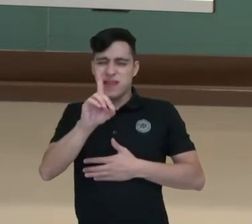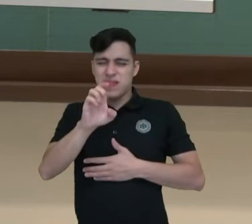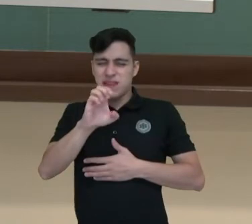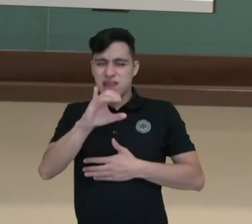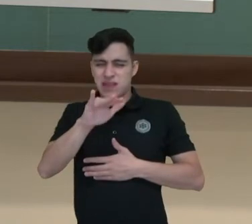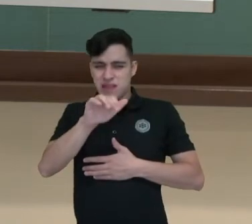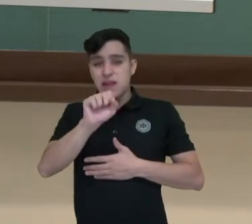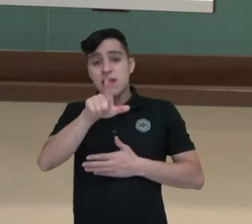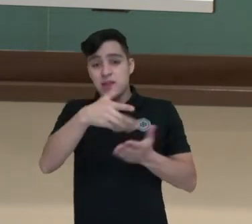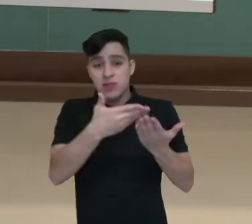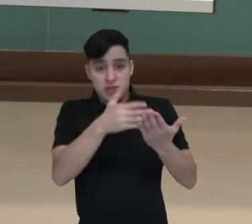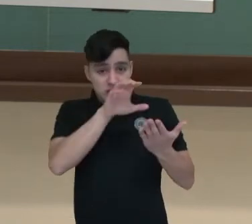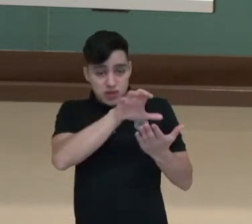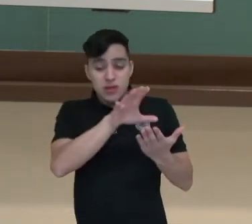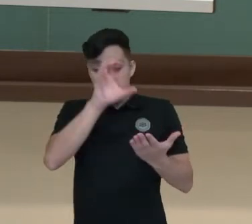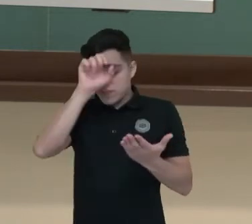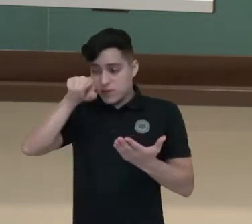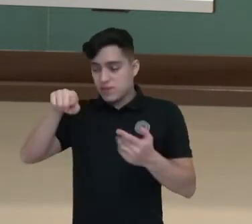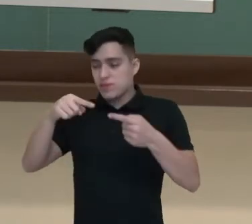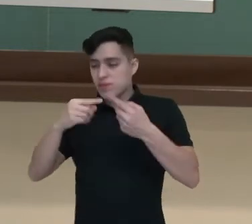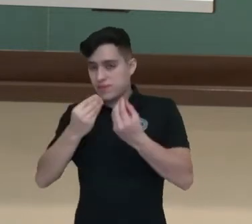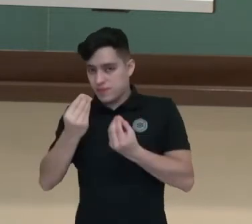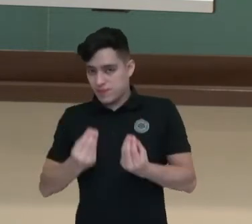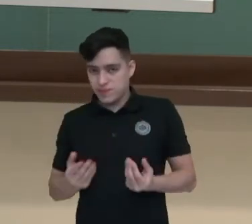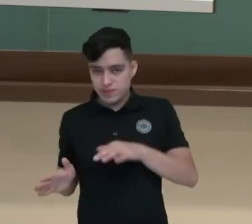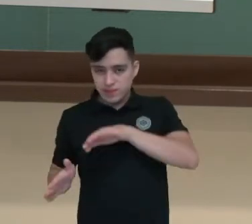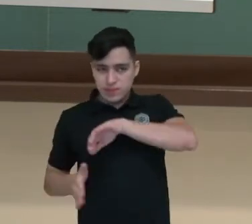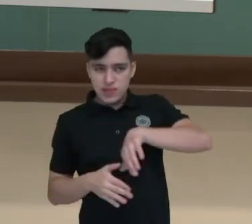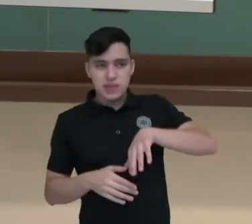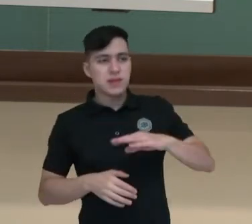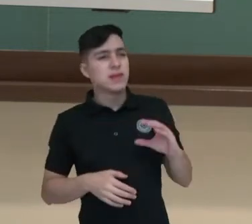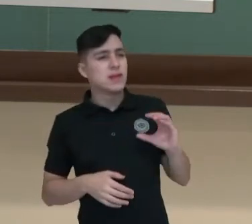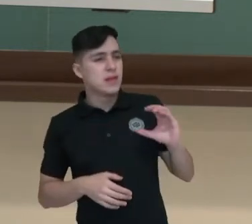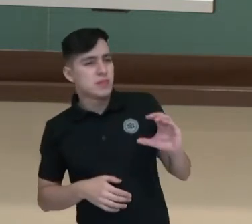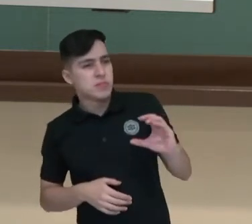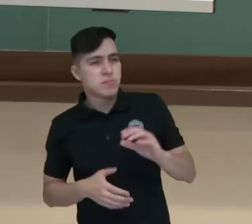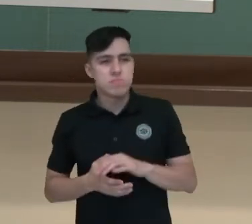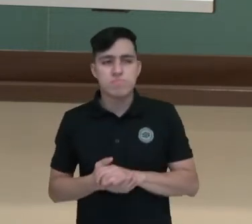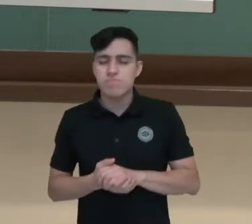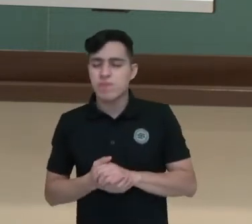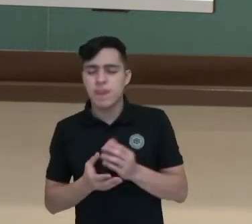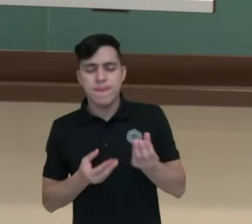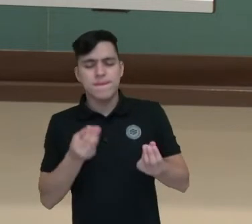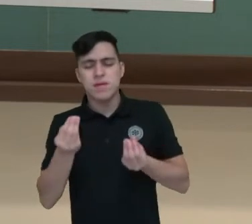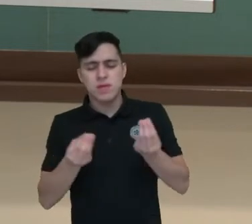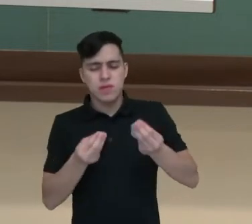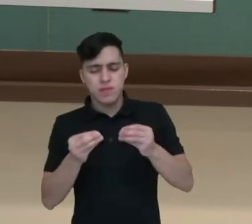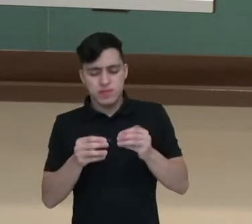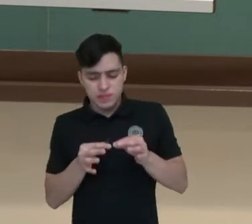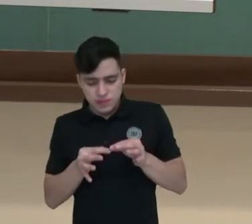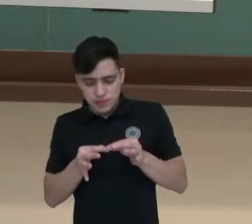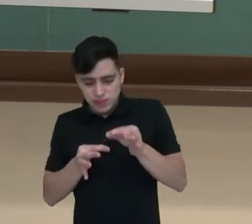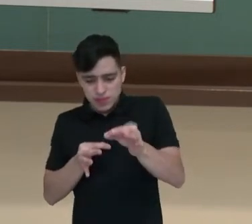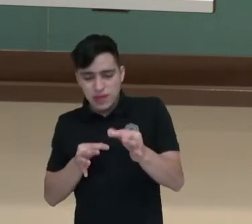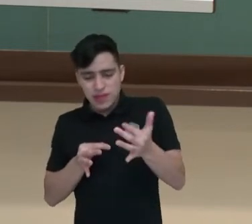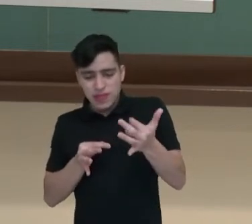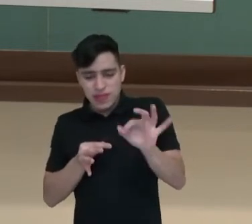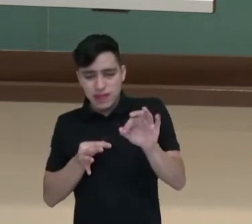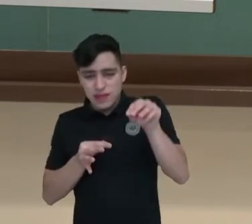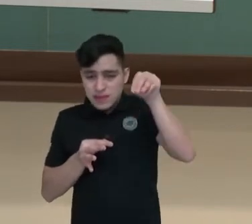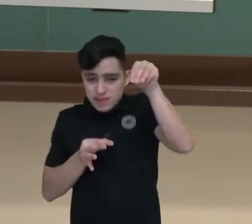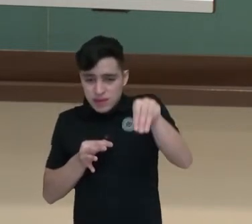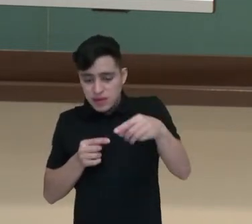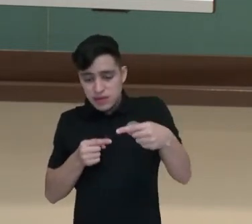de segundo. Letra C. Em quanto tempo, em média, Bolt percorreu cada 10 metros?